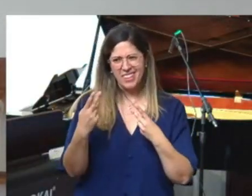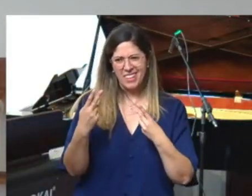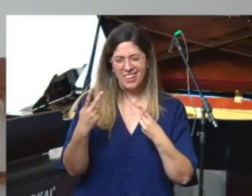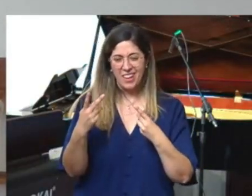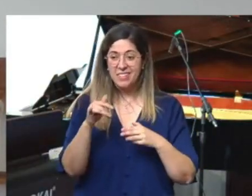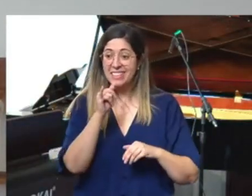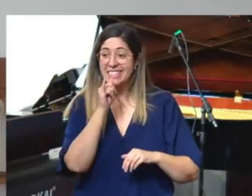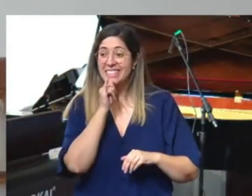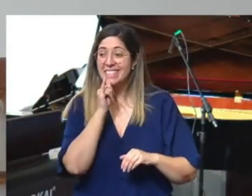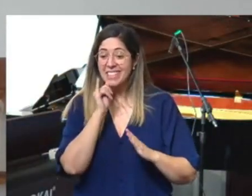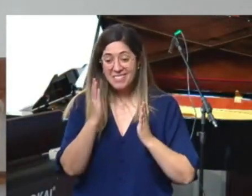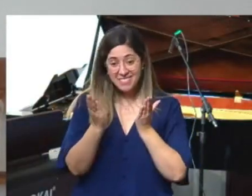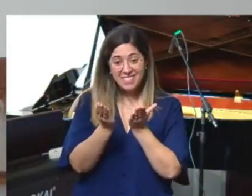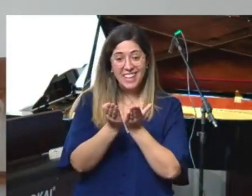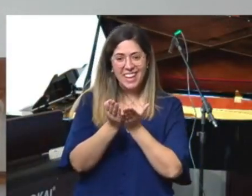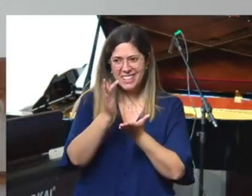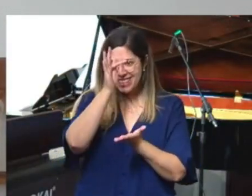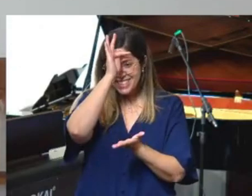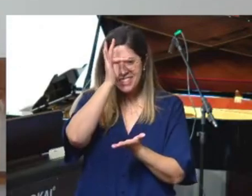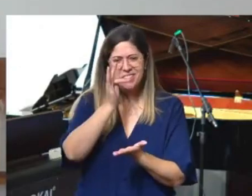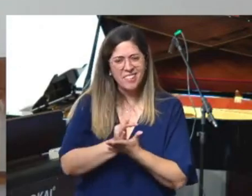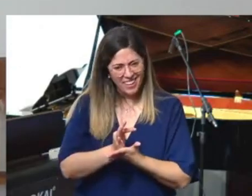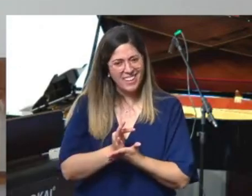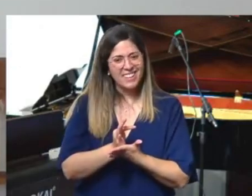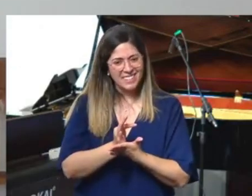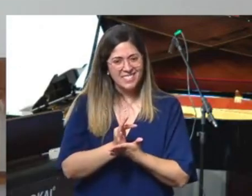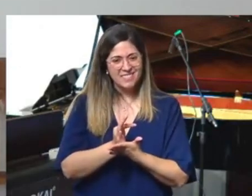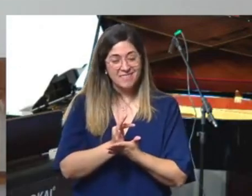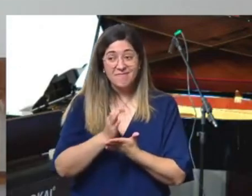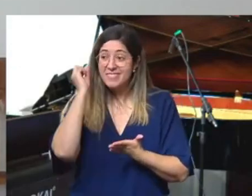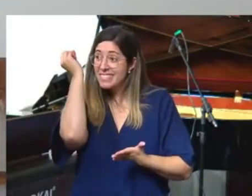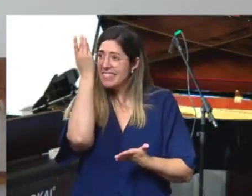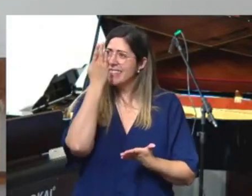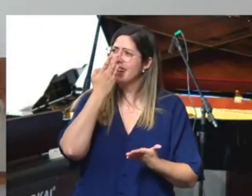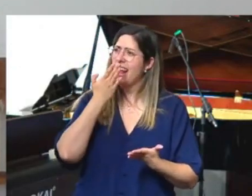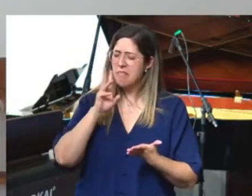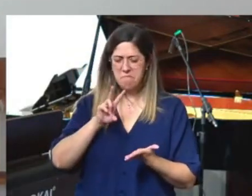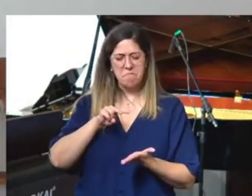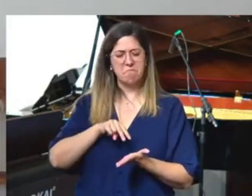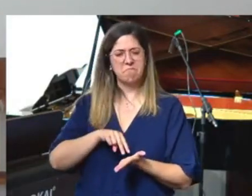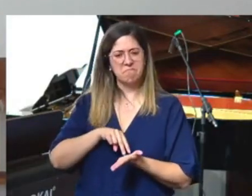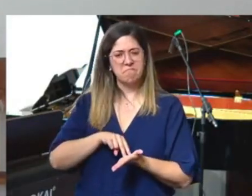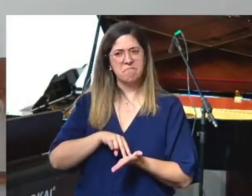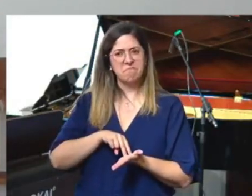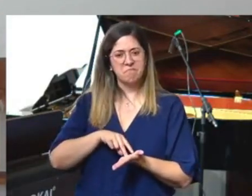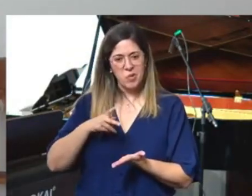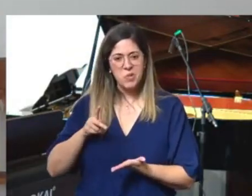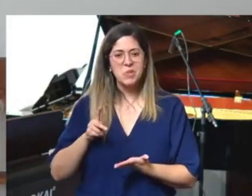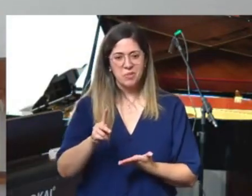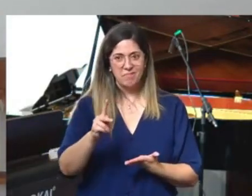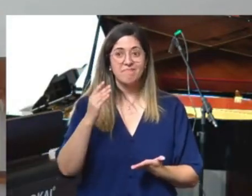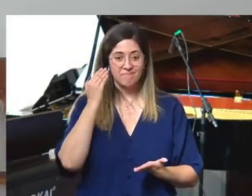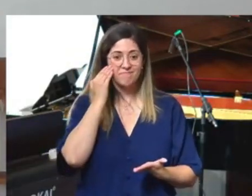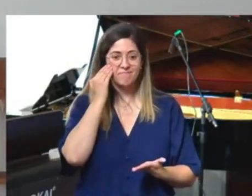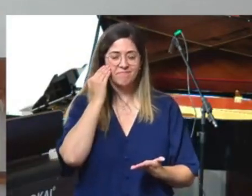serem exemplos da graça de Deus no meio da igreja,